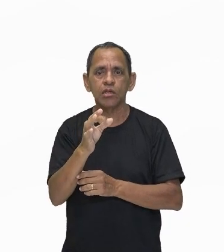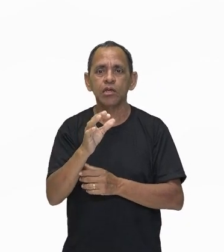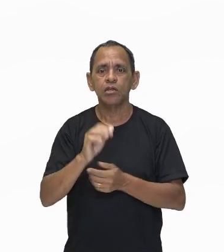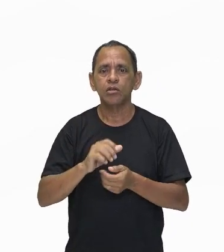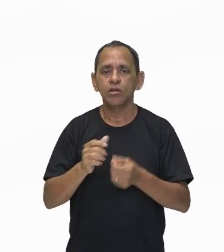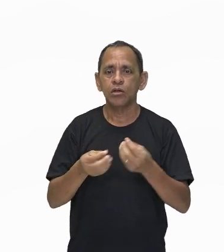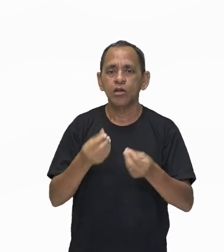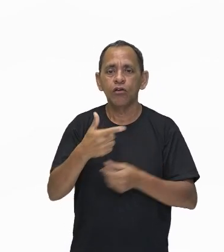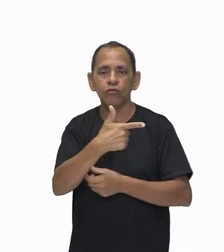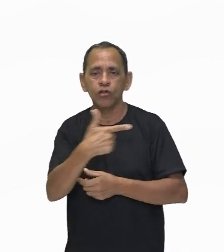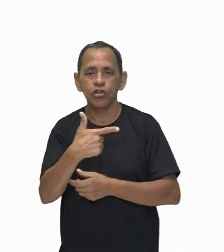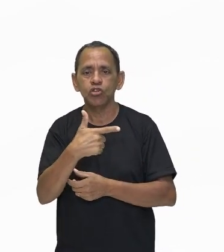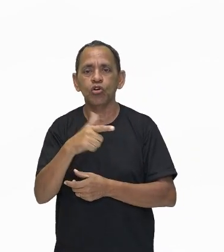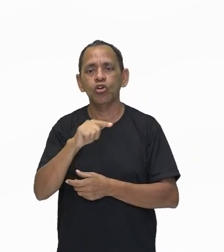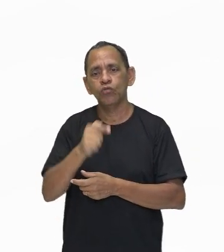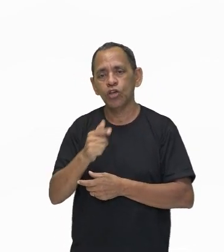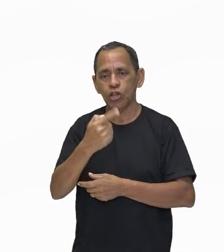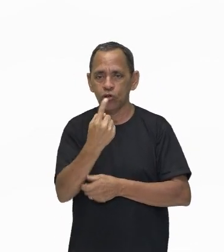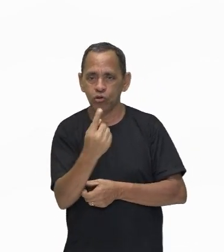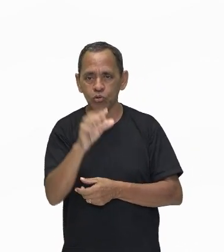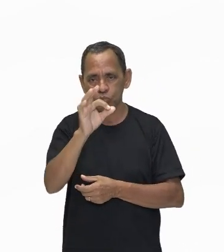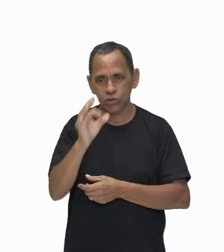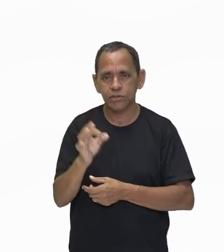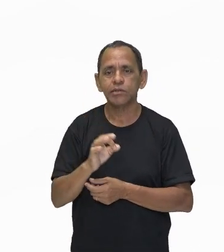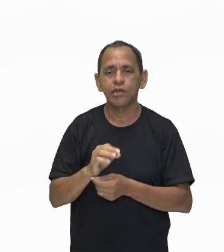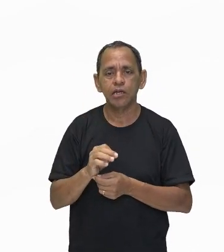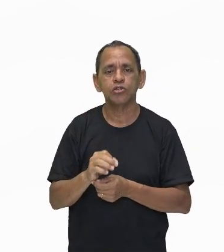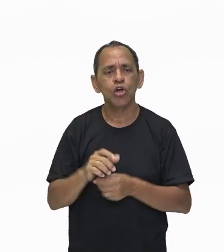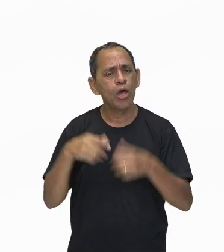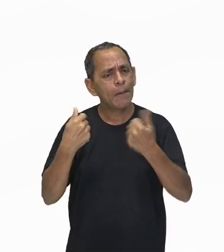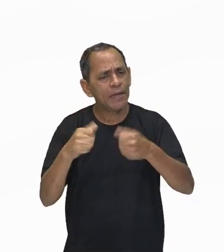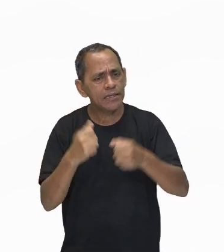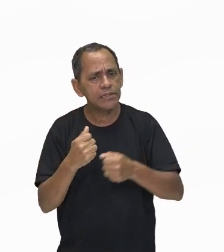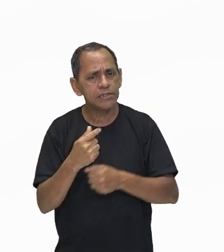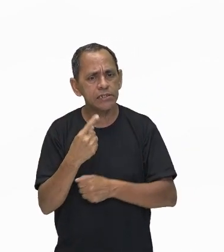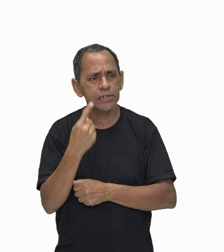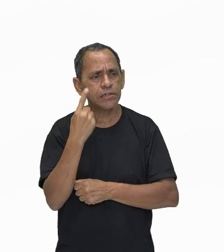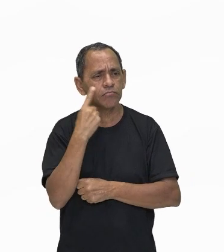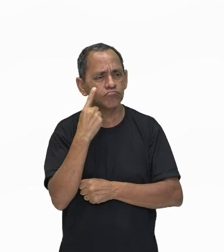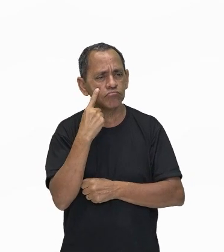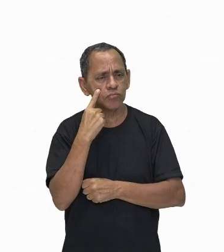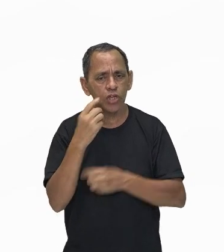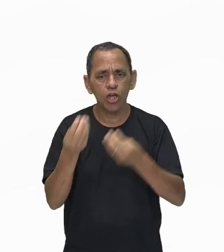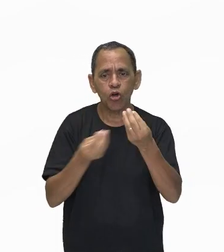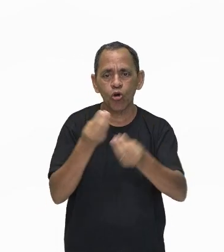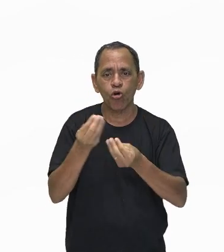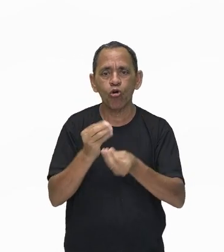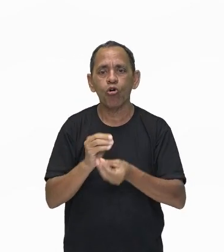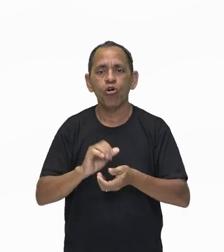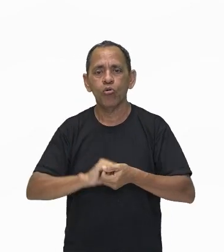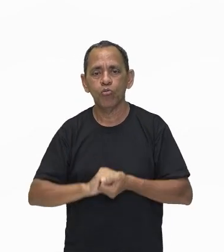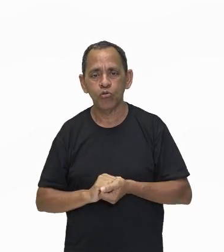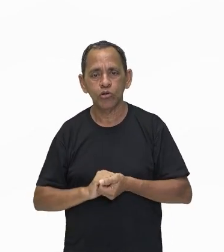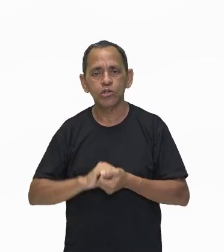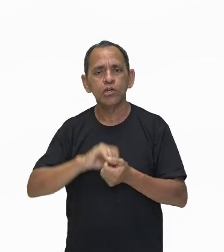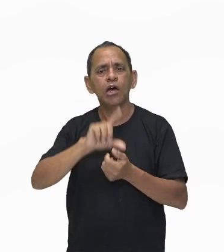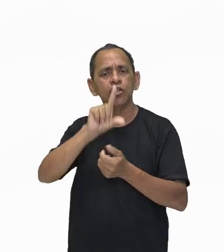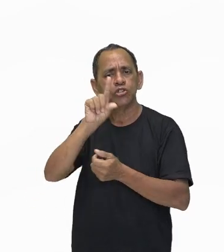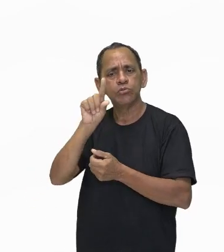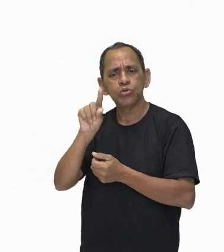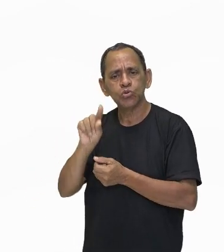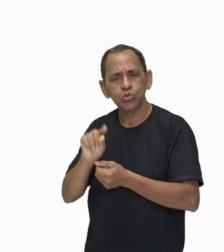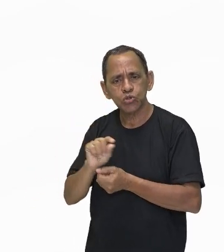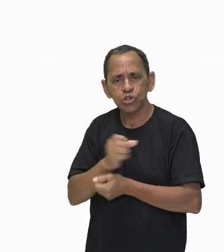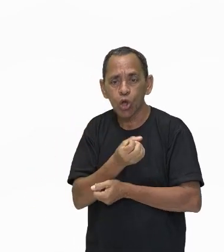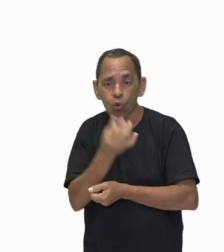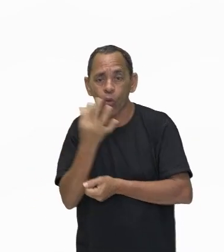SIM, devem ser vistas com grande cautela em função da deterioração na qualidade dos